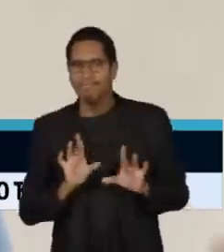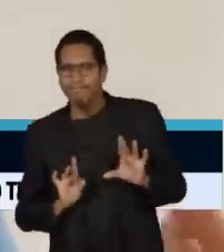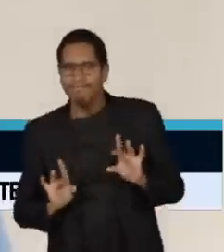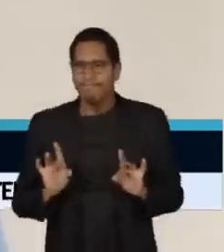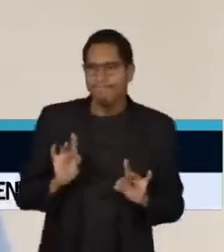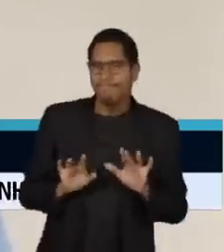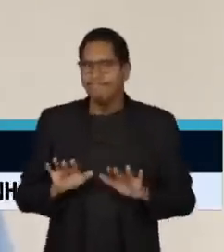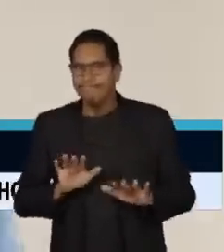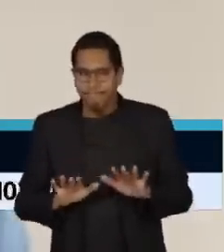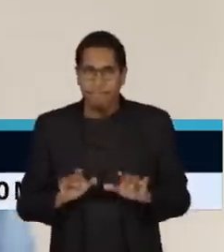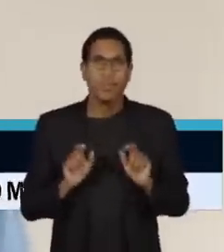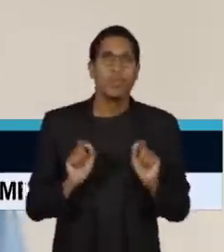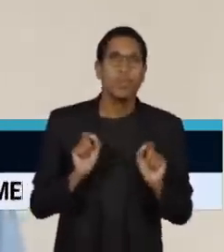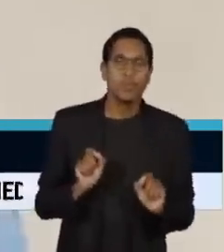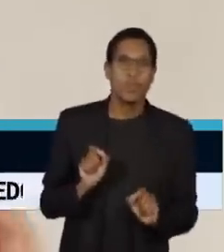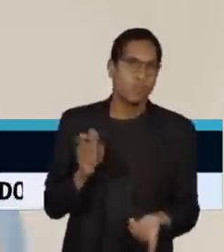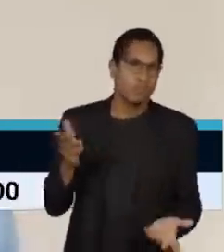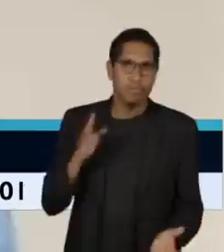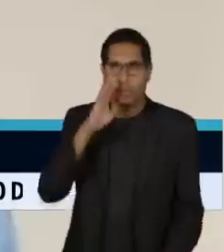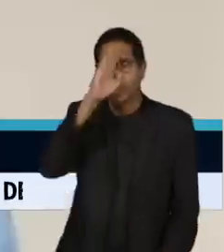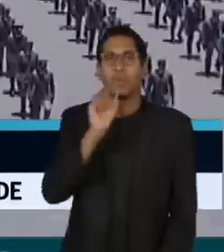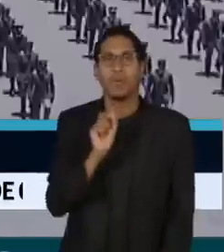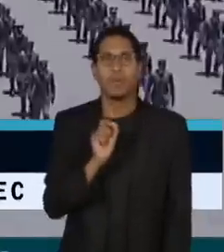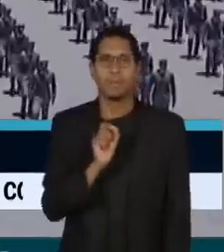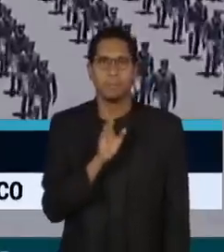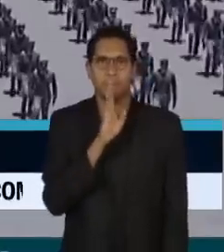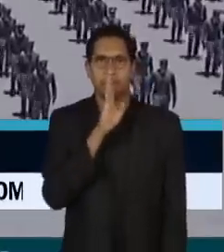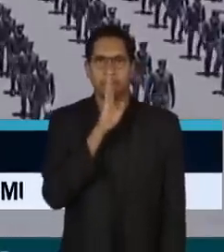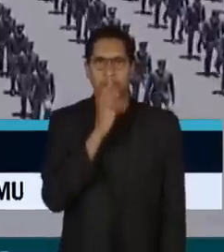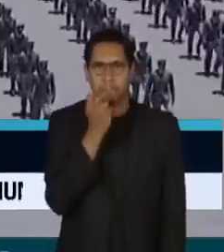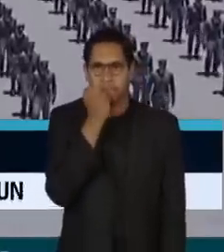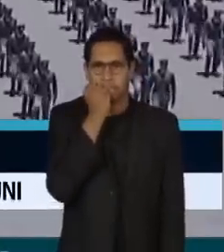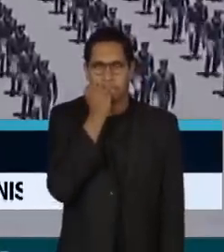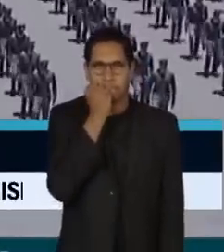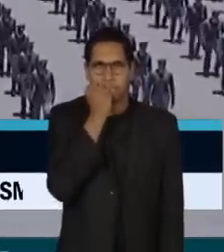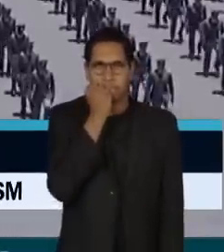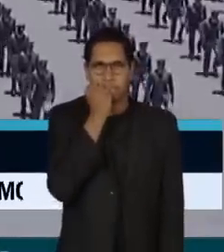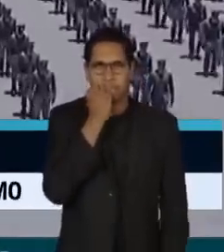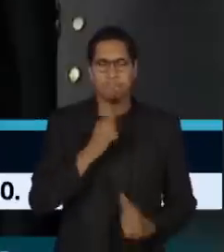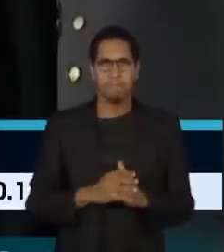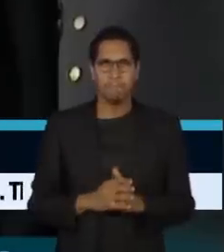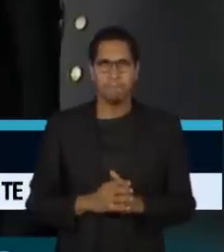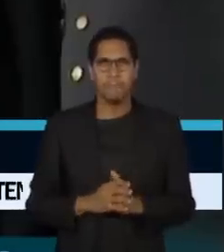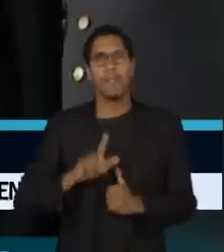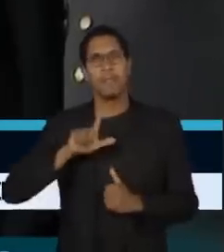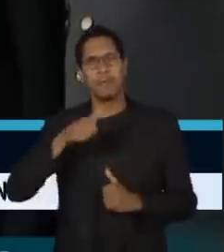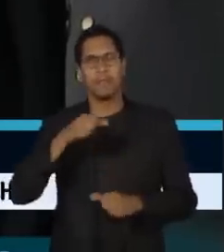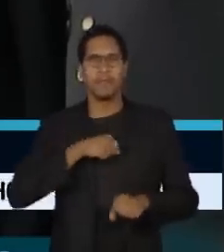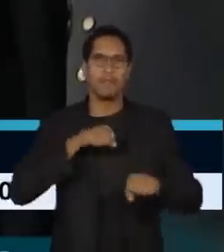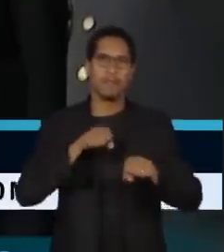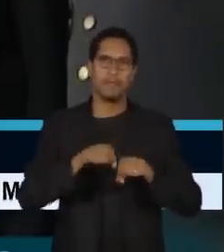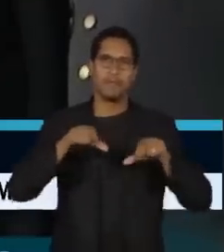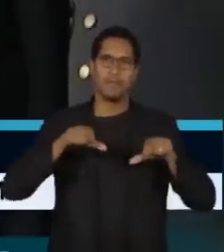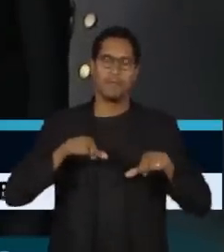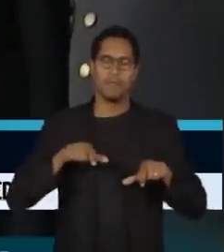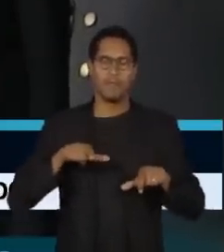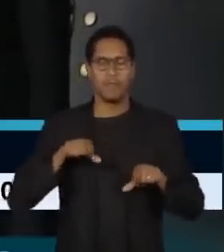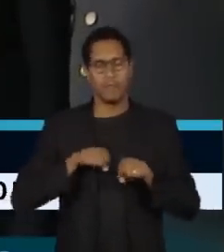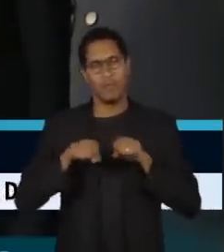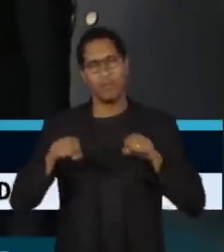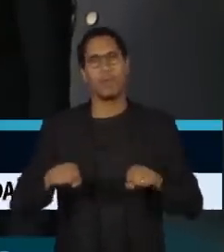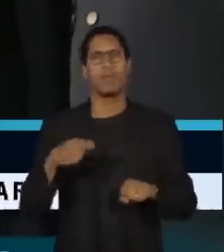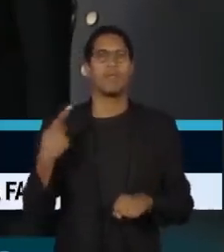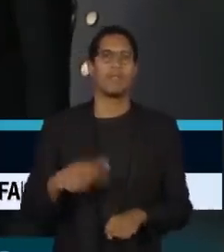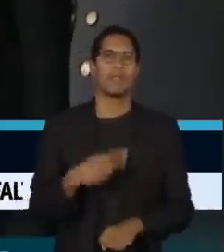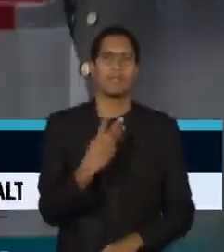portanto? Resta o silêncio cúmplice. Em seguida, Bolsonaro participou da formatura de 385